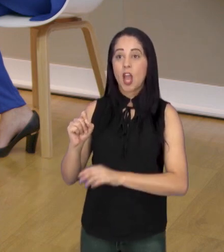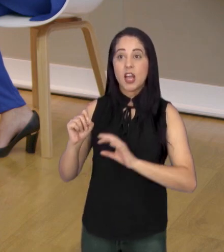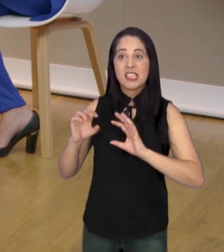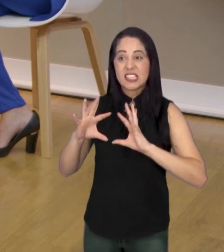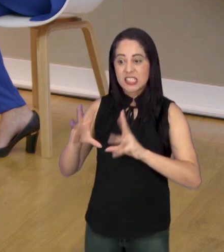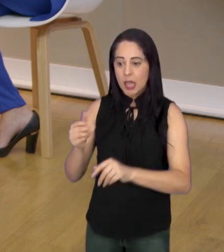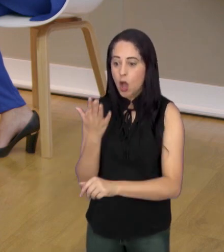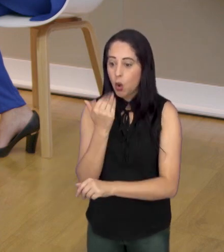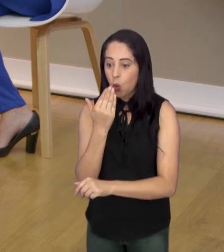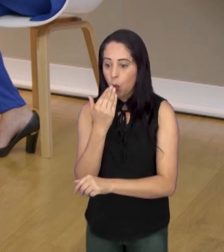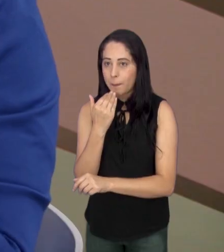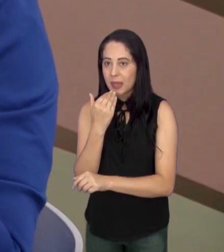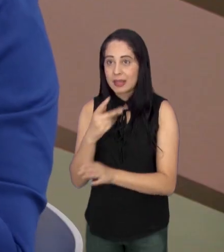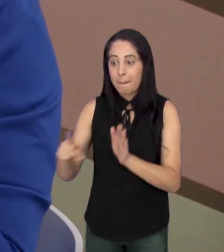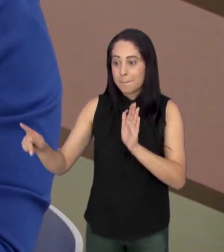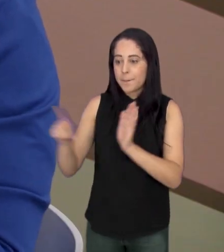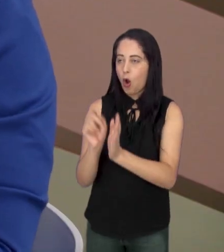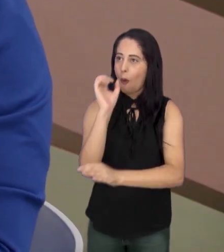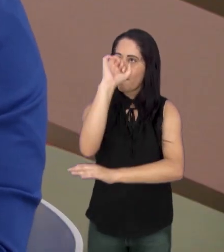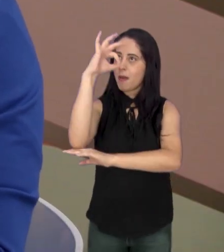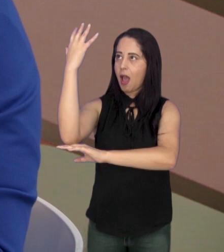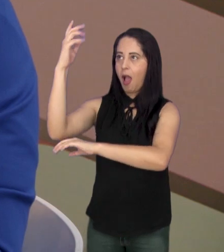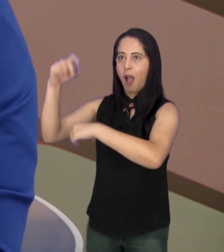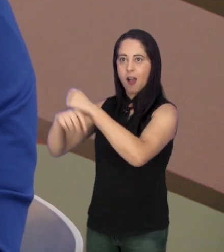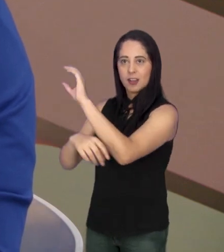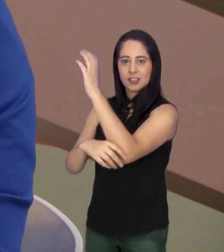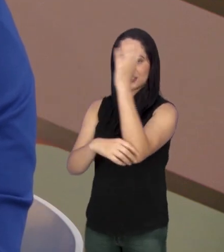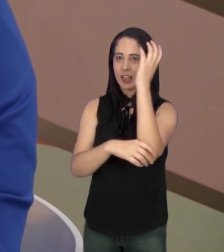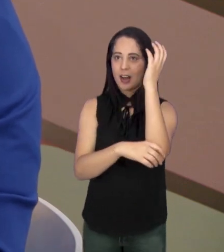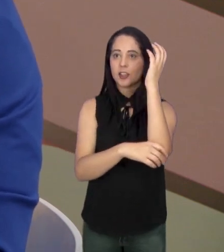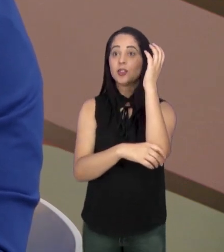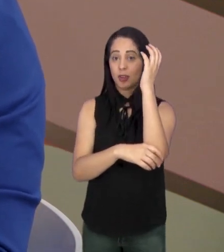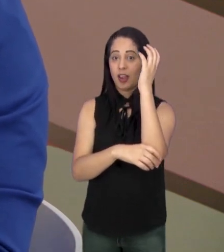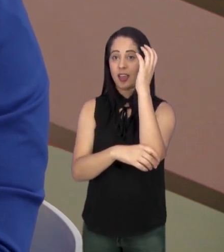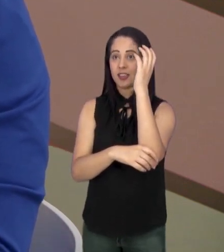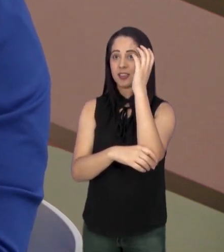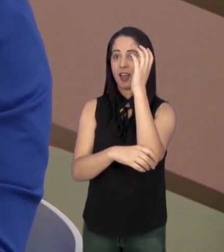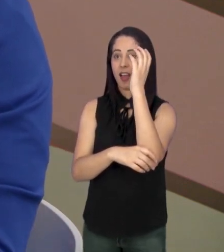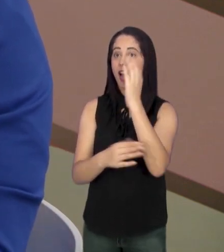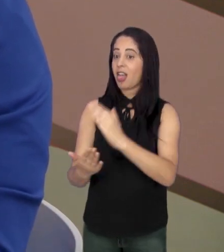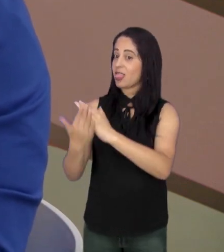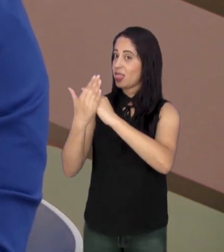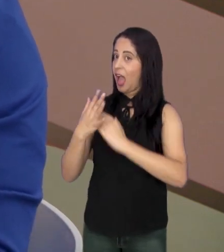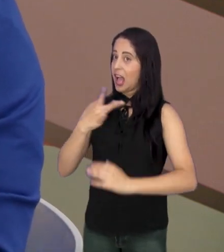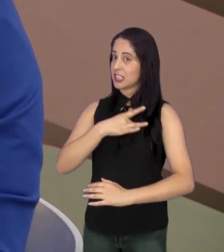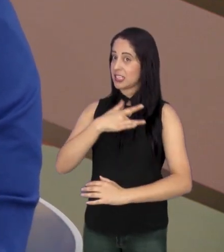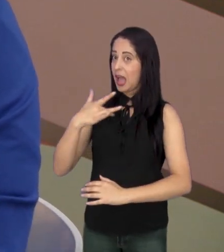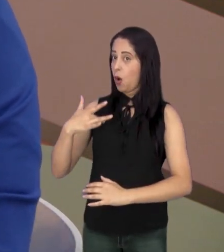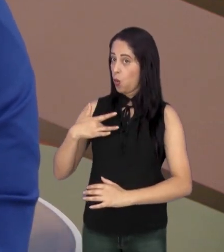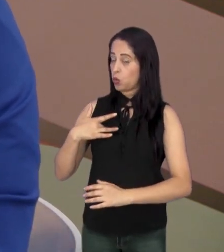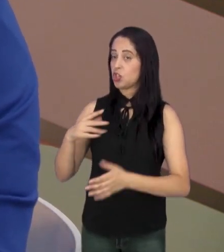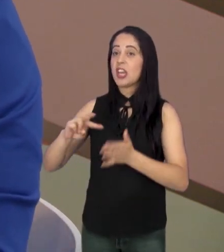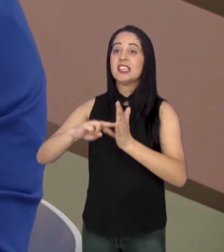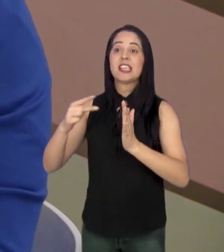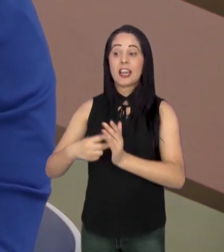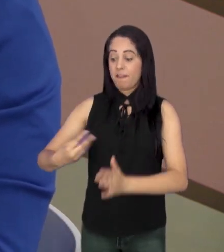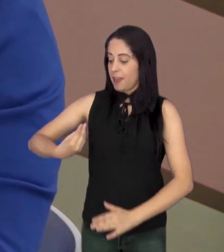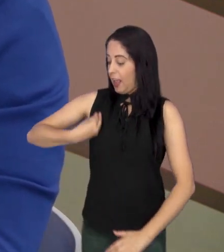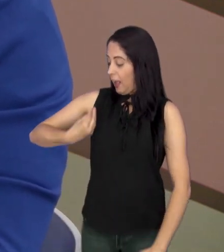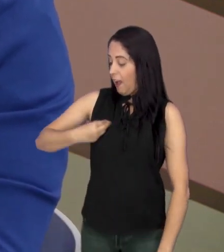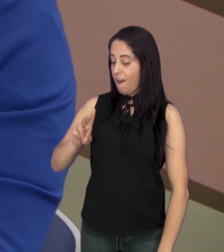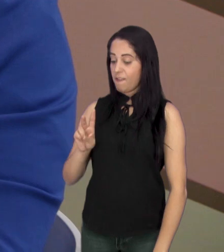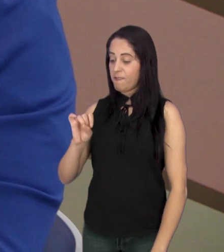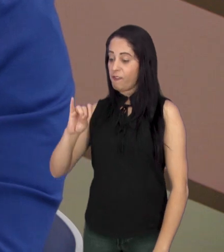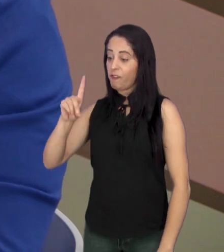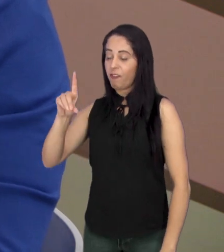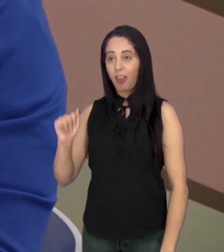vem da terra, que foi o papai do céu que criou, vão ser alimentos que vão trazer para você saúde, porque eles são vida, eles já são